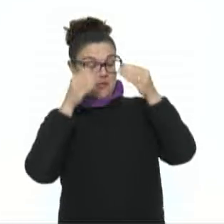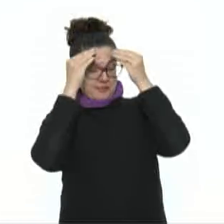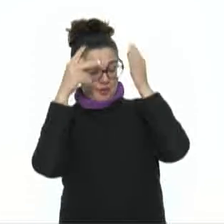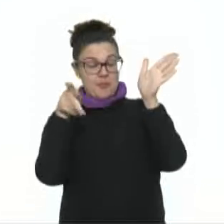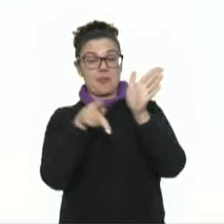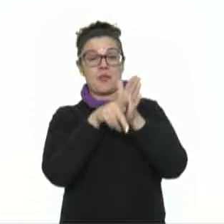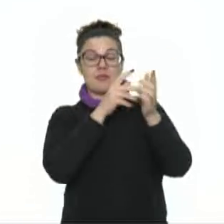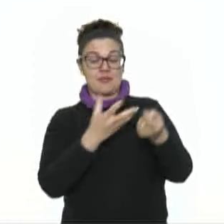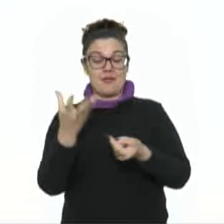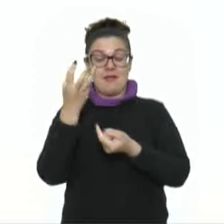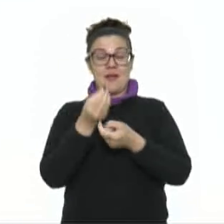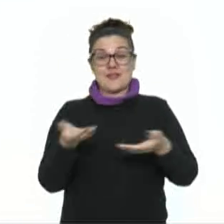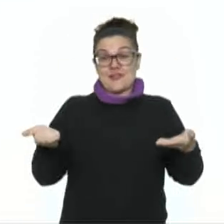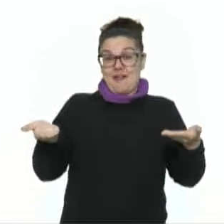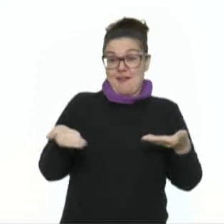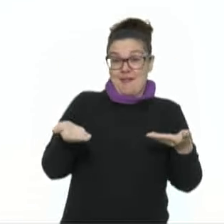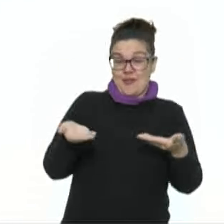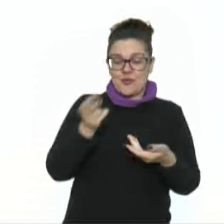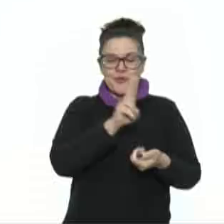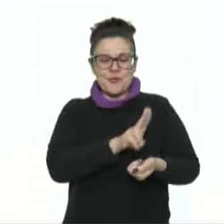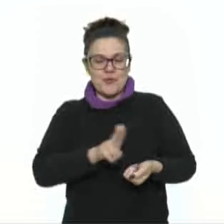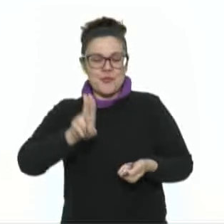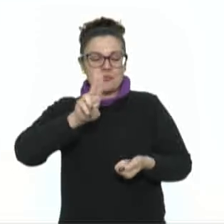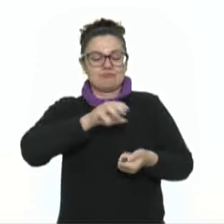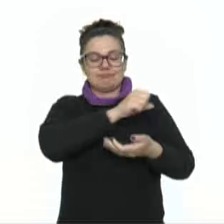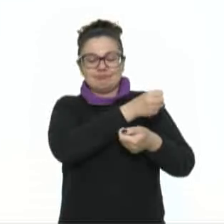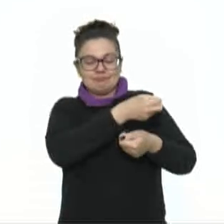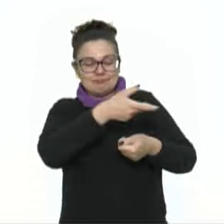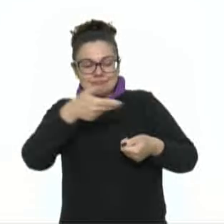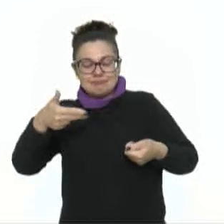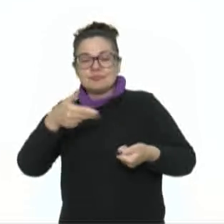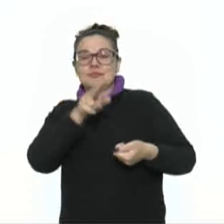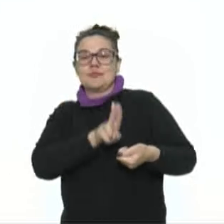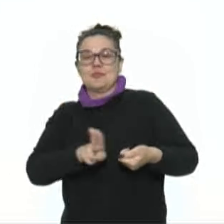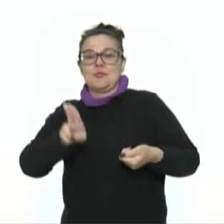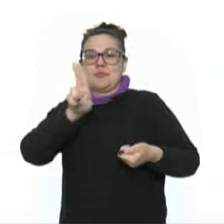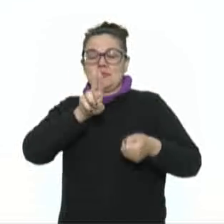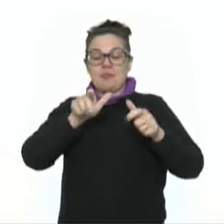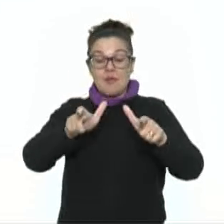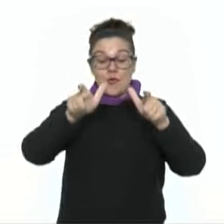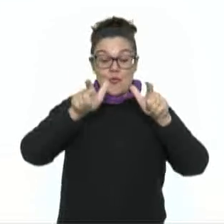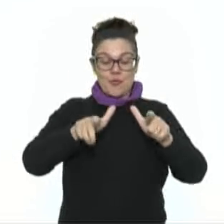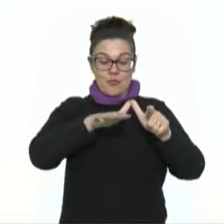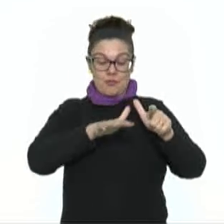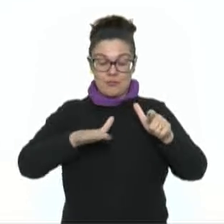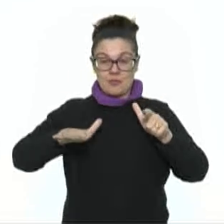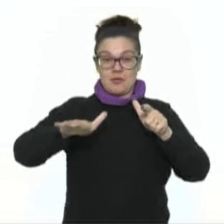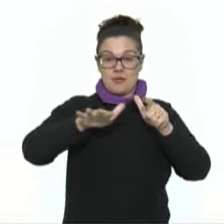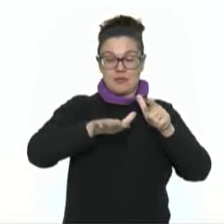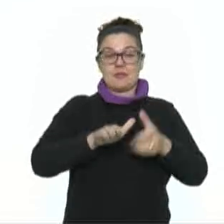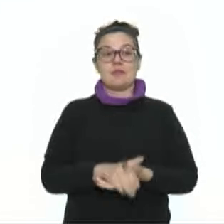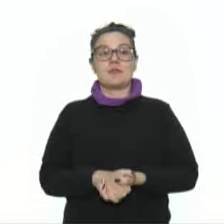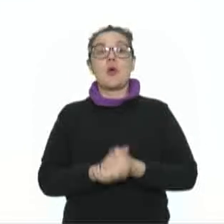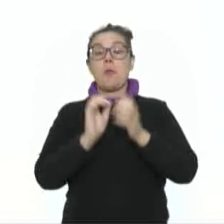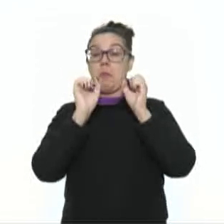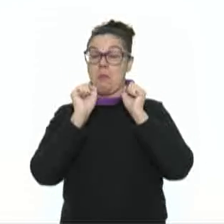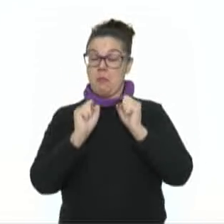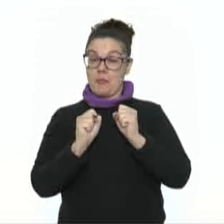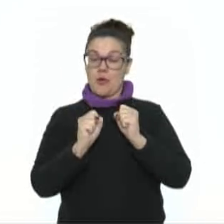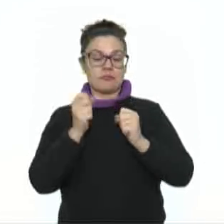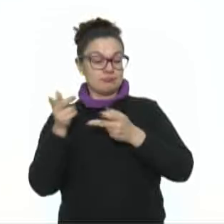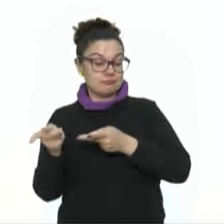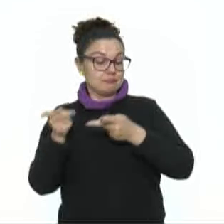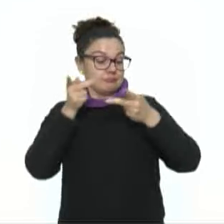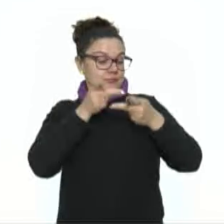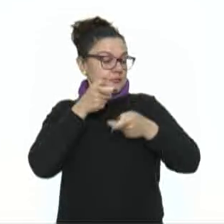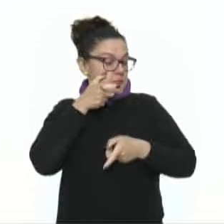artística contemporânea que utiliza de diversos meios e suportes e ocupa um espaço, um lugar, que pode ser